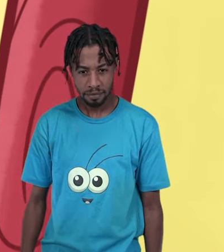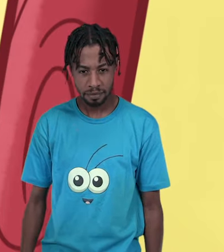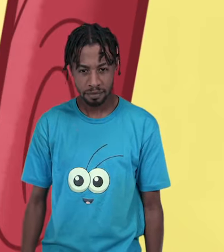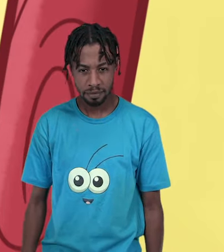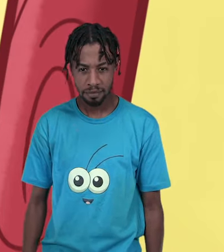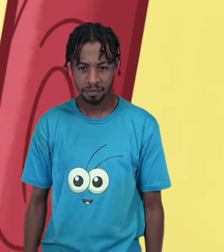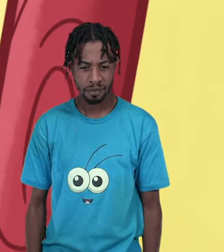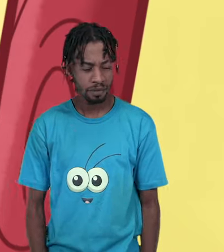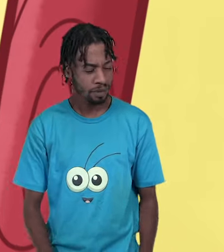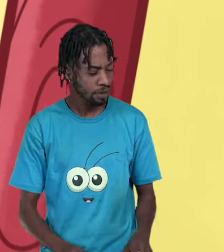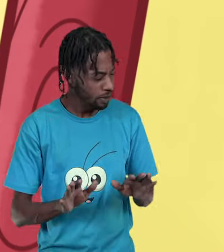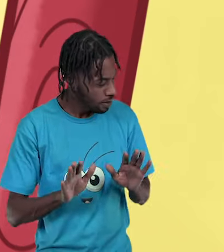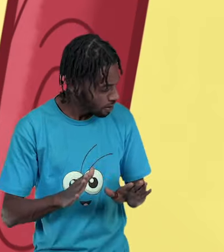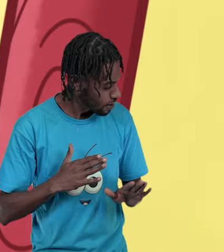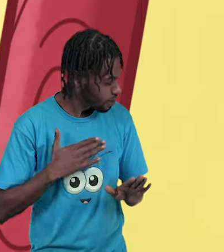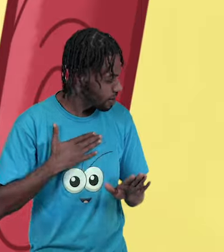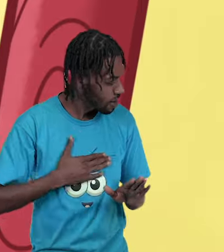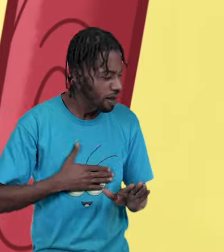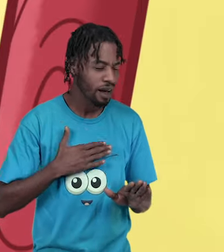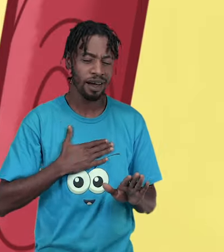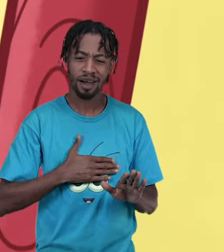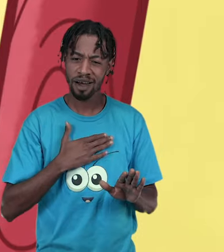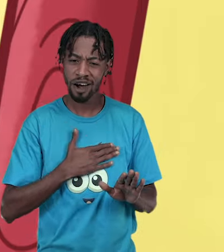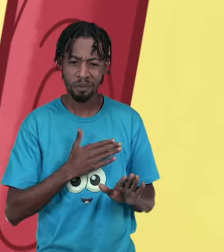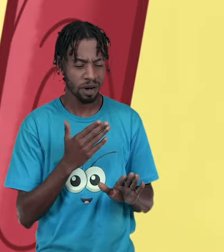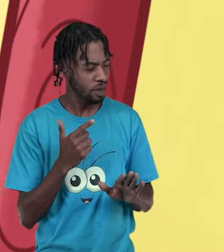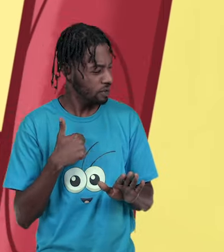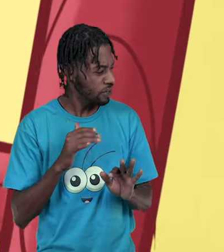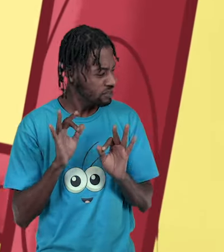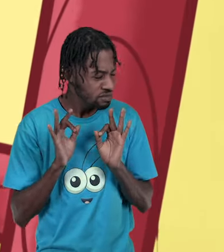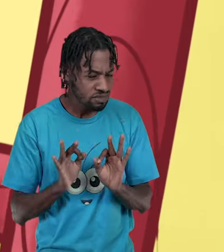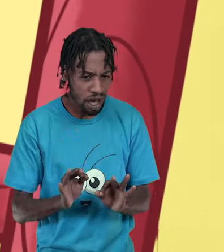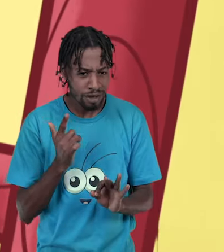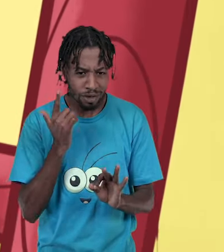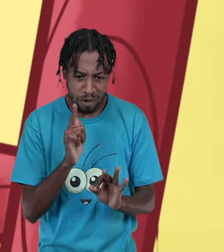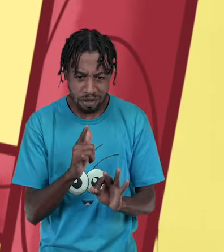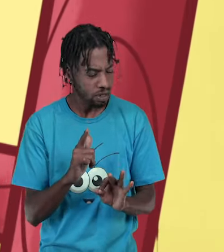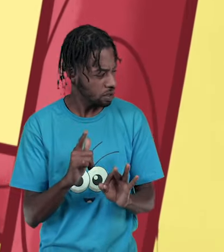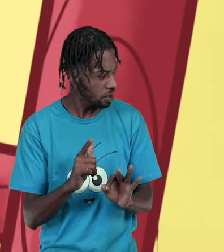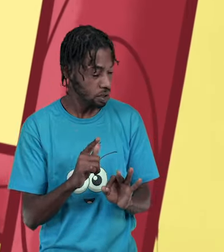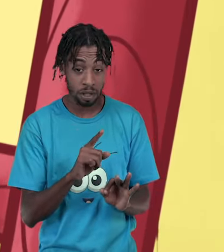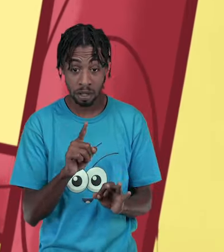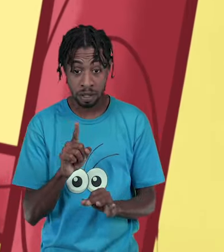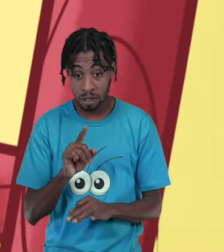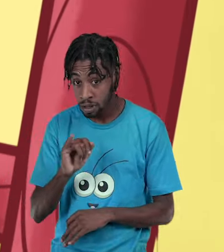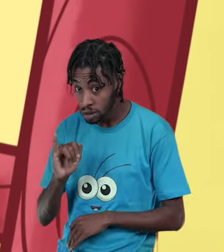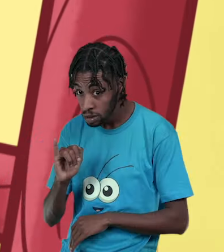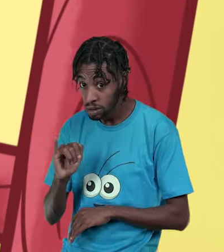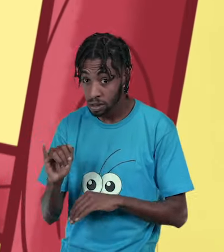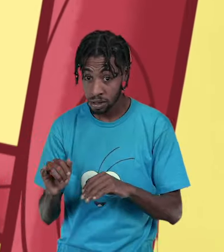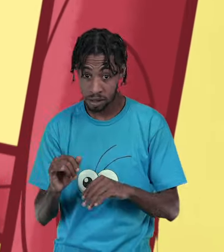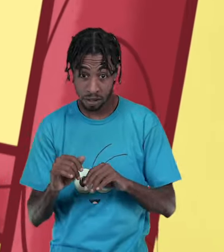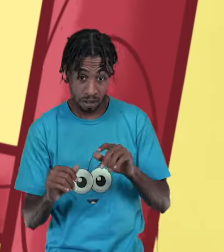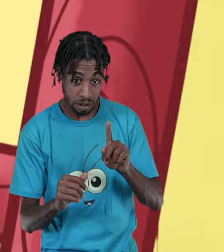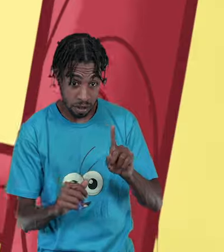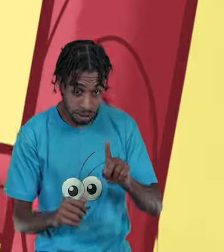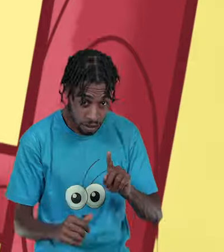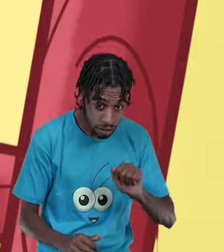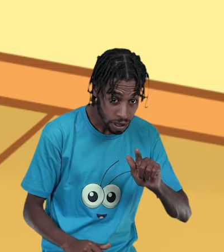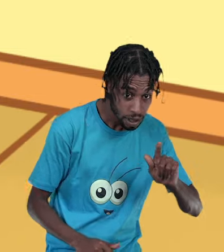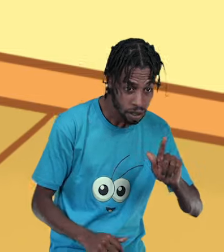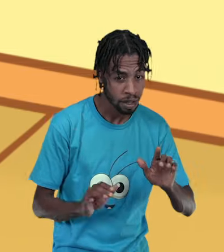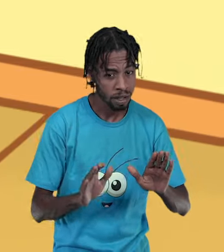Calma, Alex! Vai dar tudo certo! Vamos subir! Zig! Zag! Vocês não podem subir porque são muito